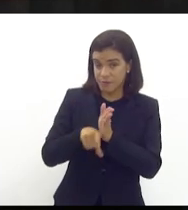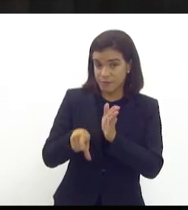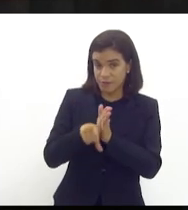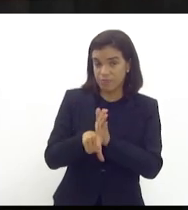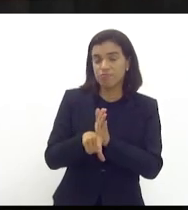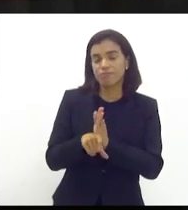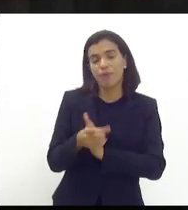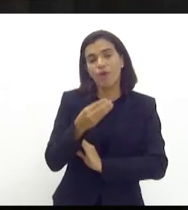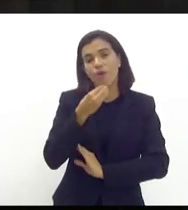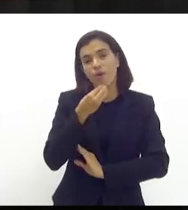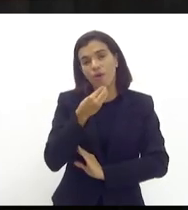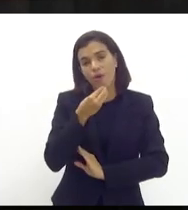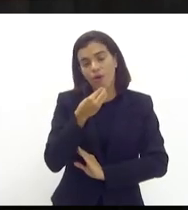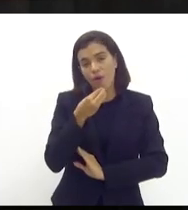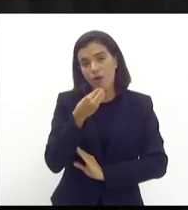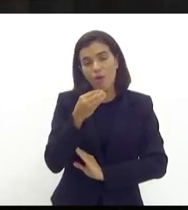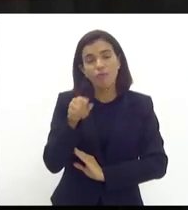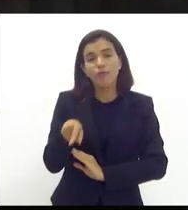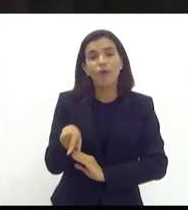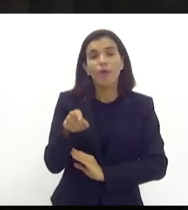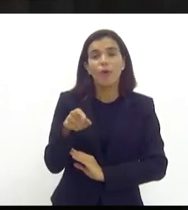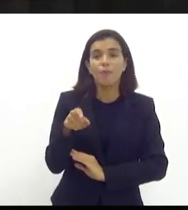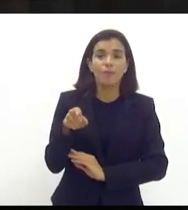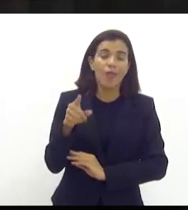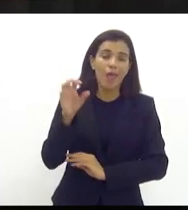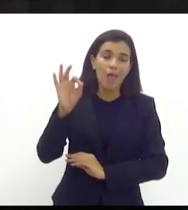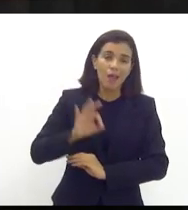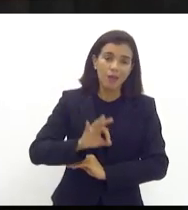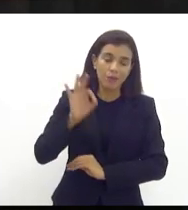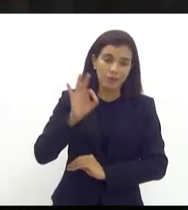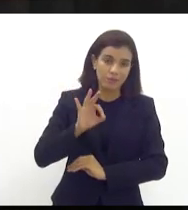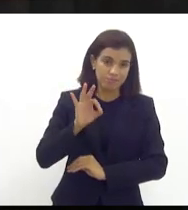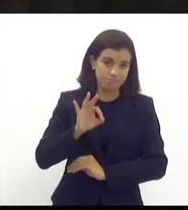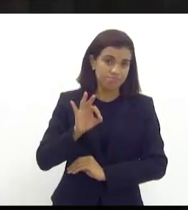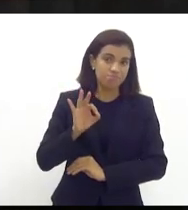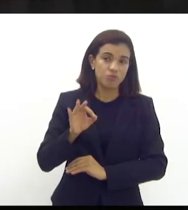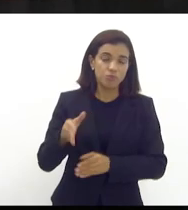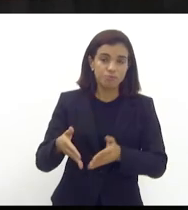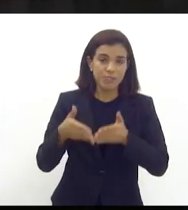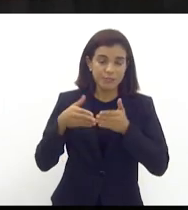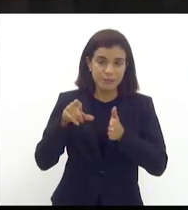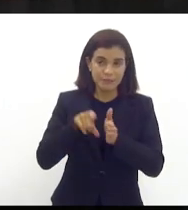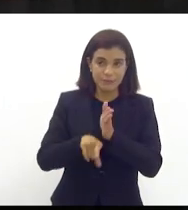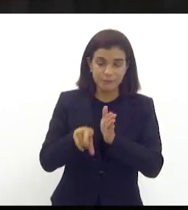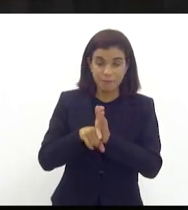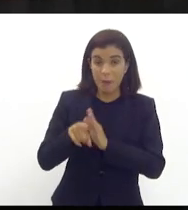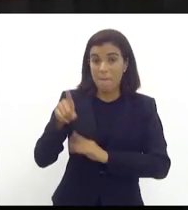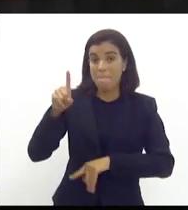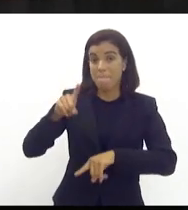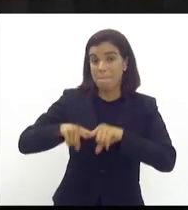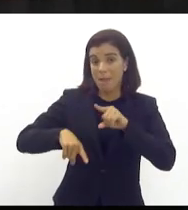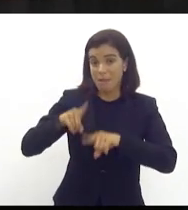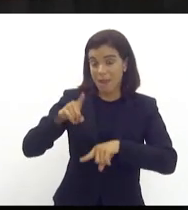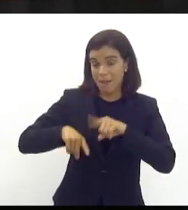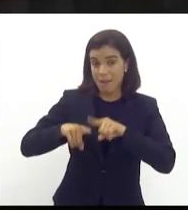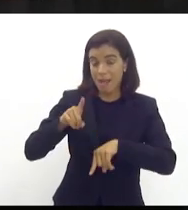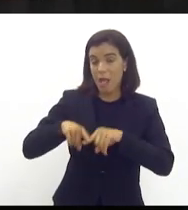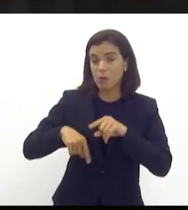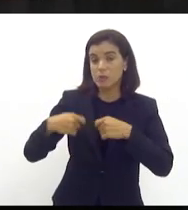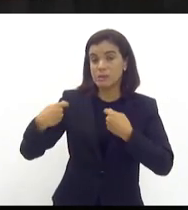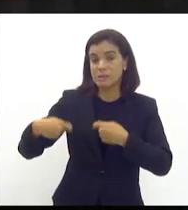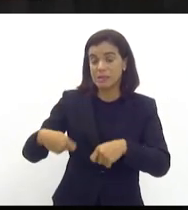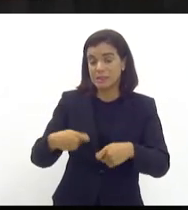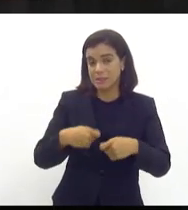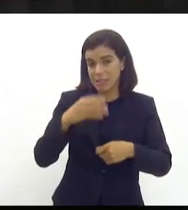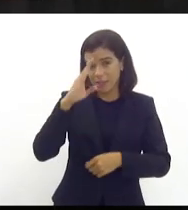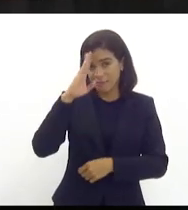evidentemente, vale a alíquota dos benefícios fiscais. Nos produtos de primeira necessidade, eles